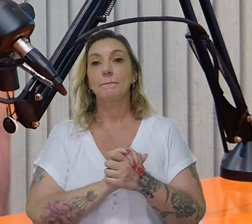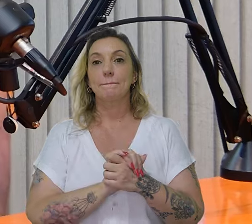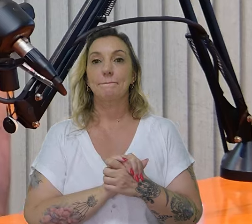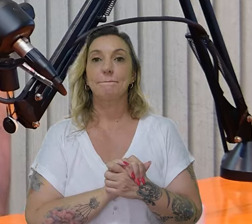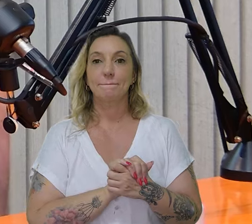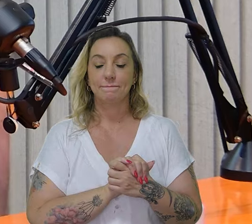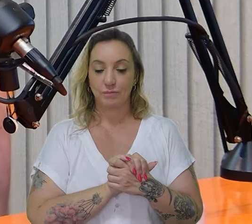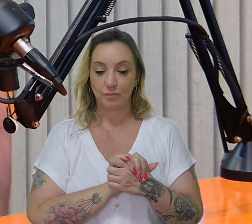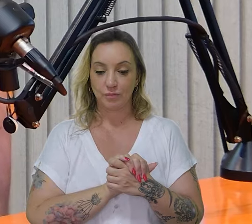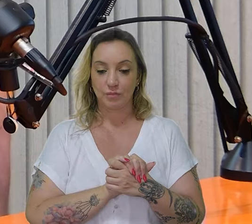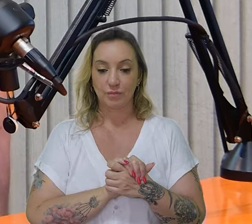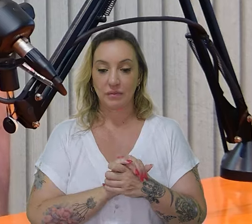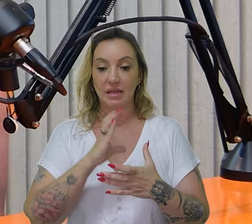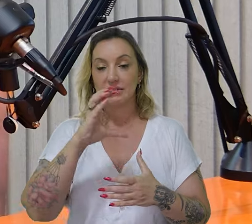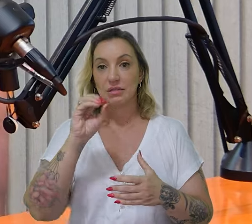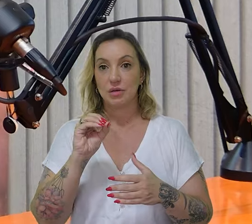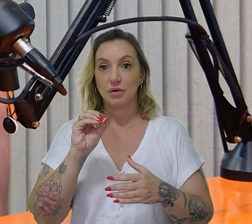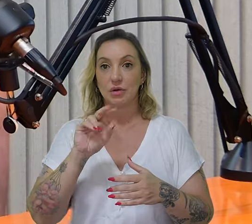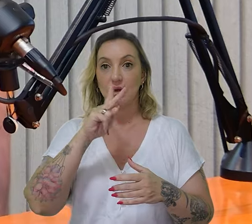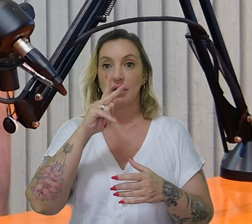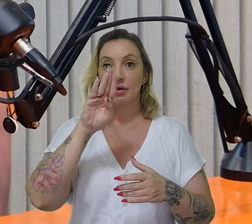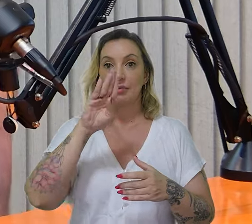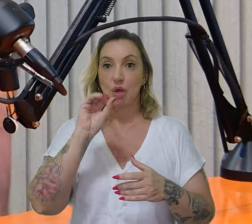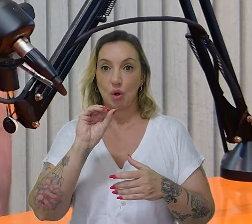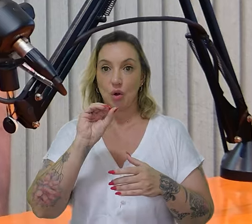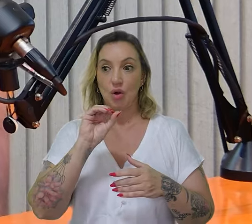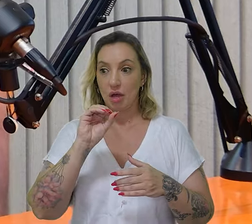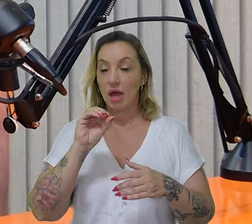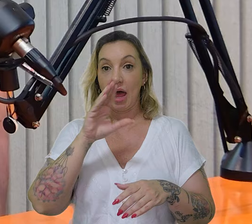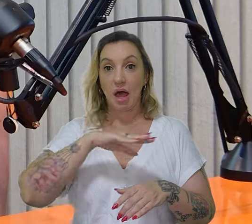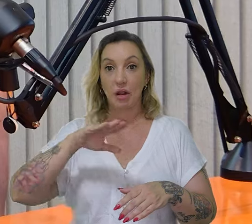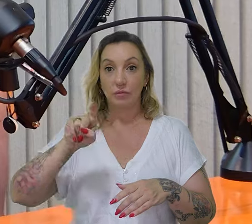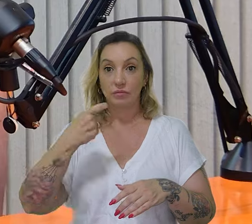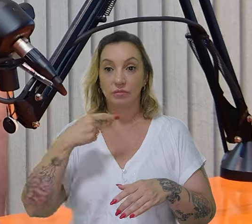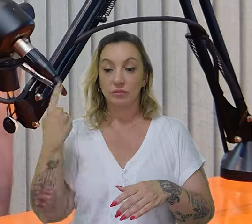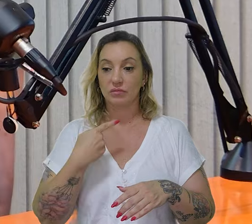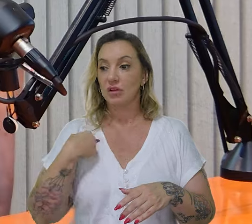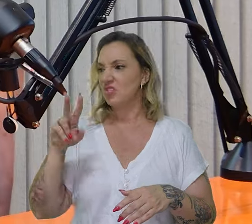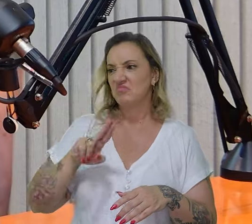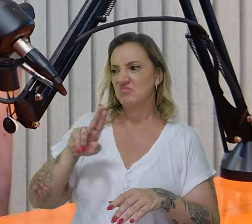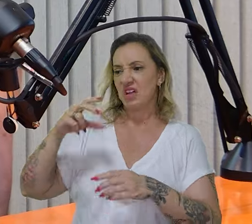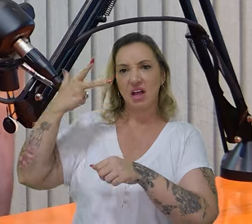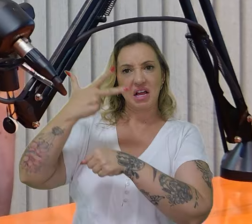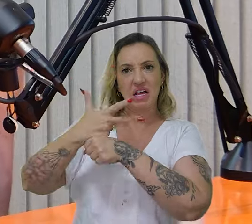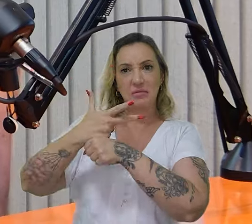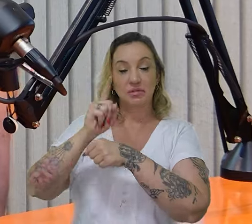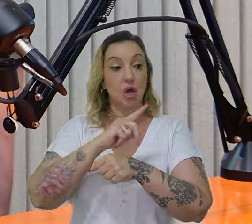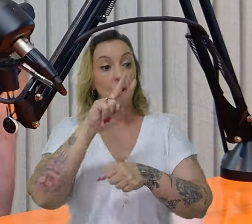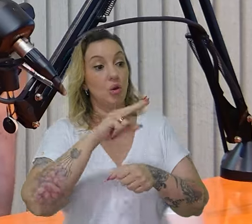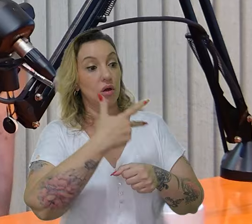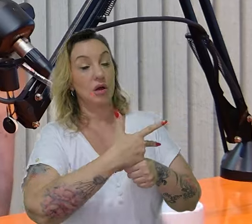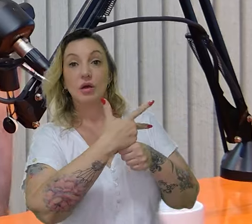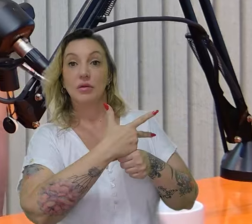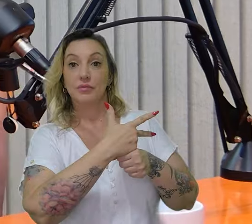o o CEO da ITB é um graduado nosso ele vai lá e ele fala eu não tô mais usando essa câmera eu tô usando essa outra câmera